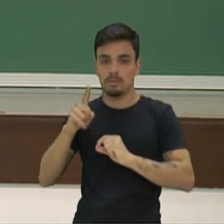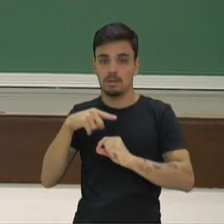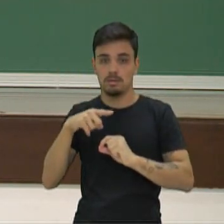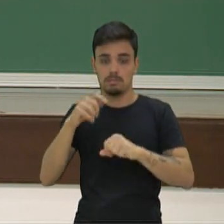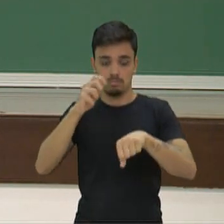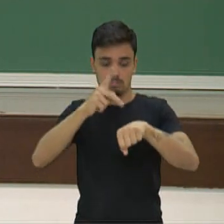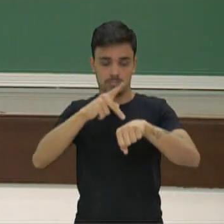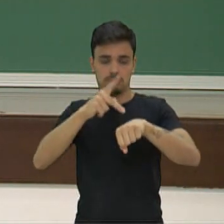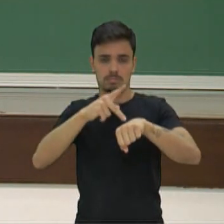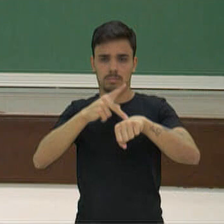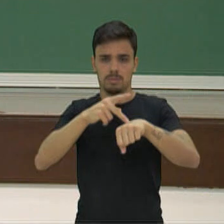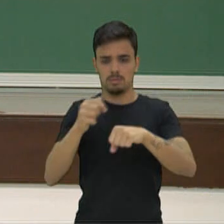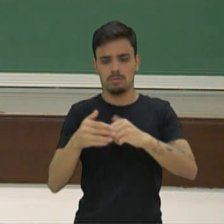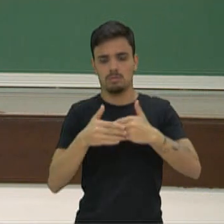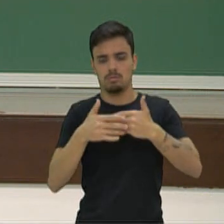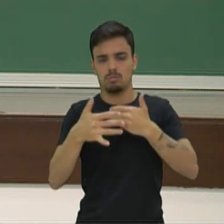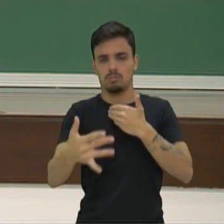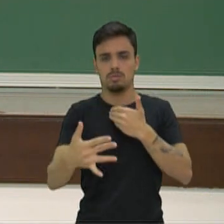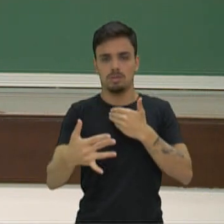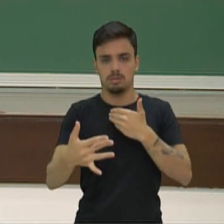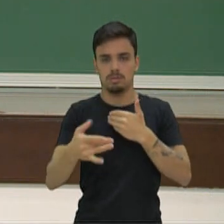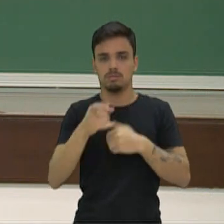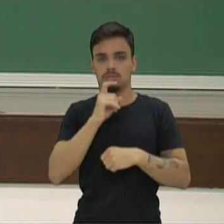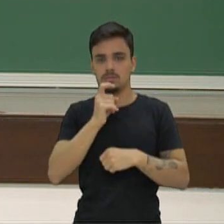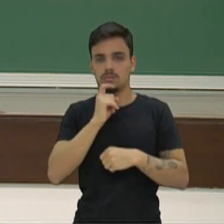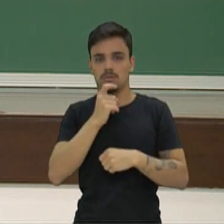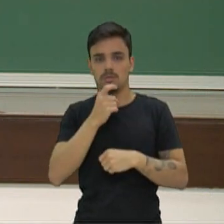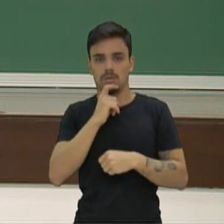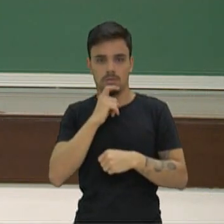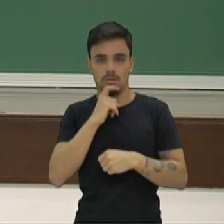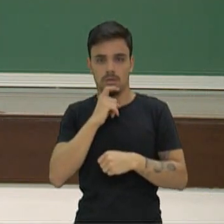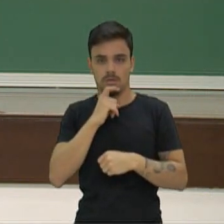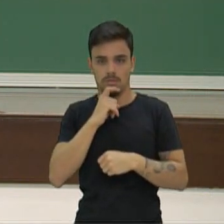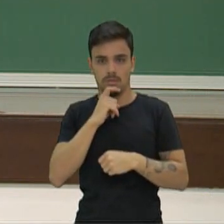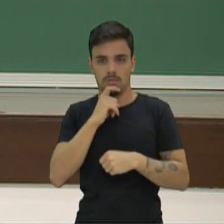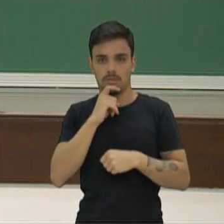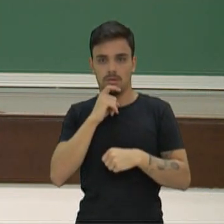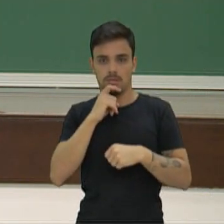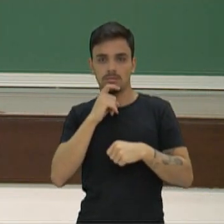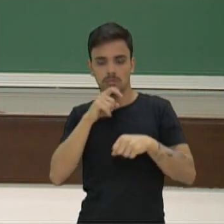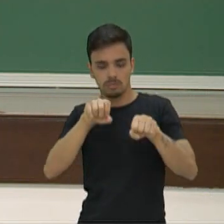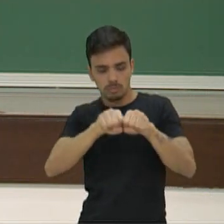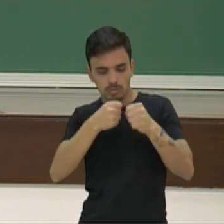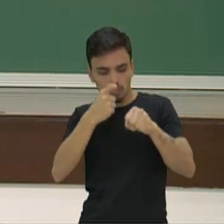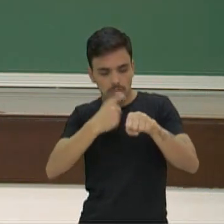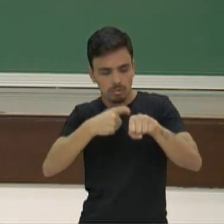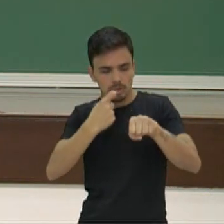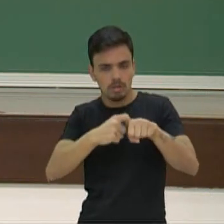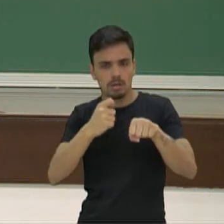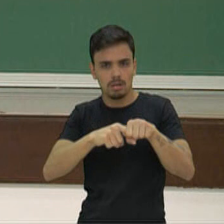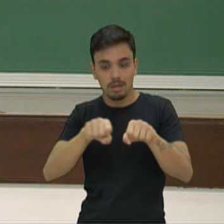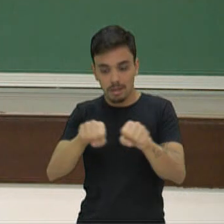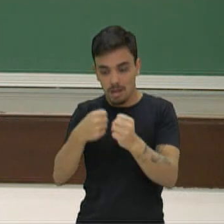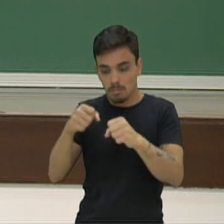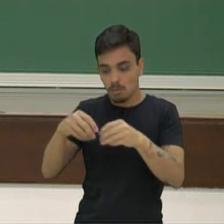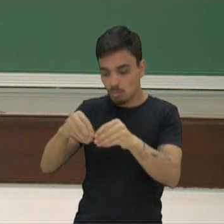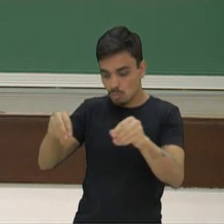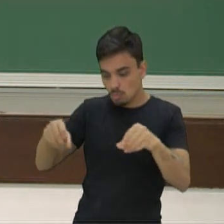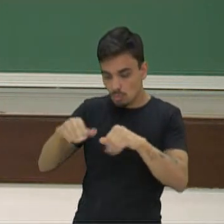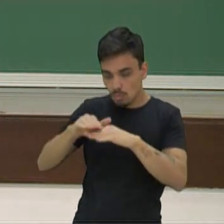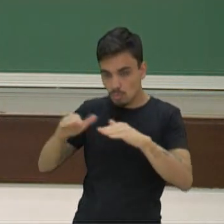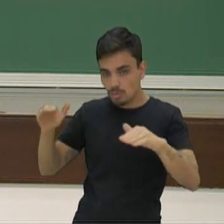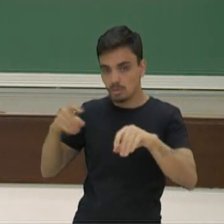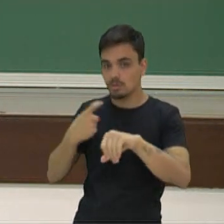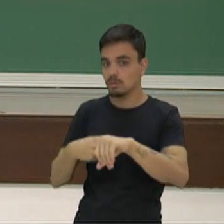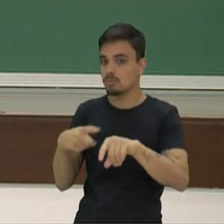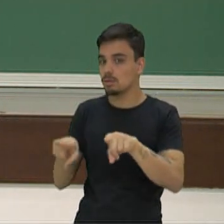que durante o inverno a água que estava entre ele congela e chega a quebrar o solo e vai revirando este solo ao